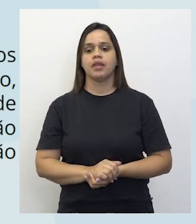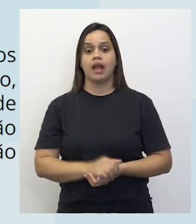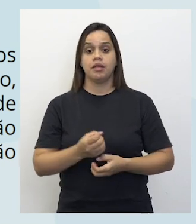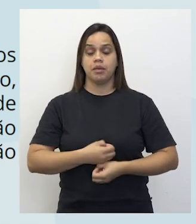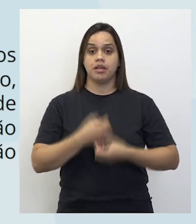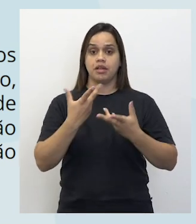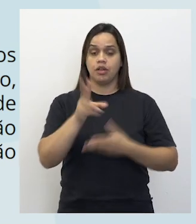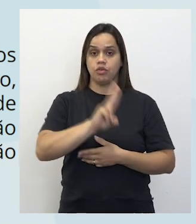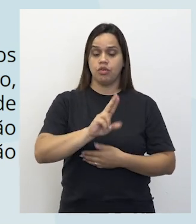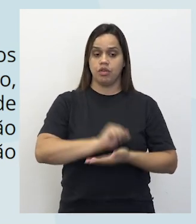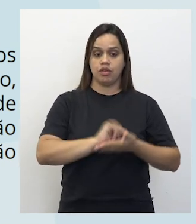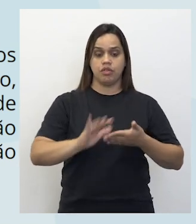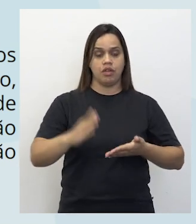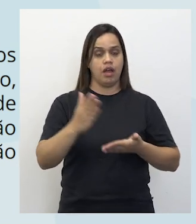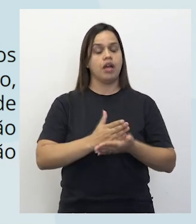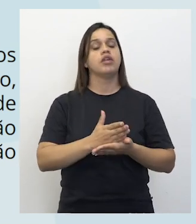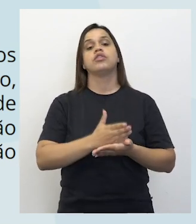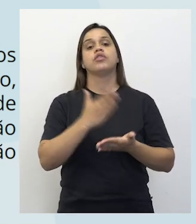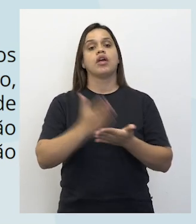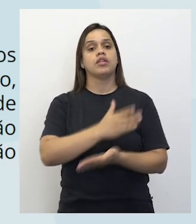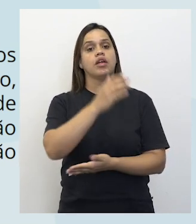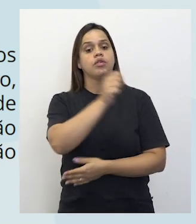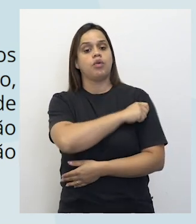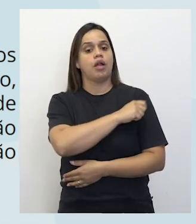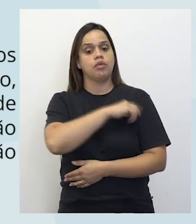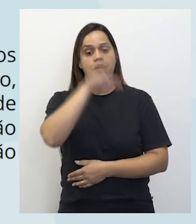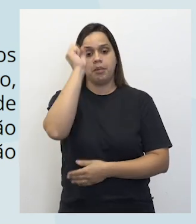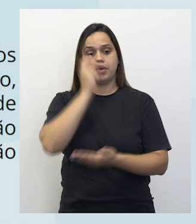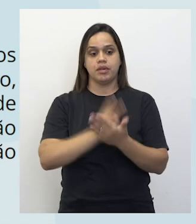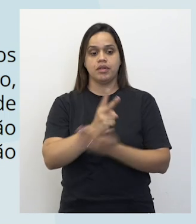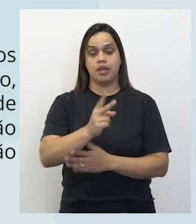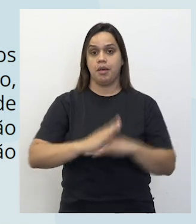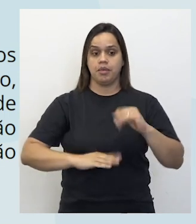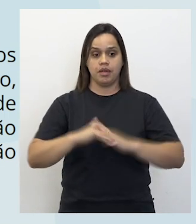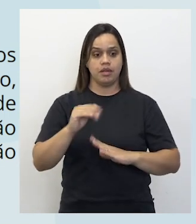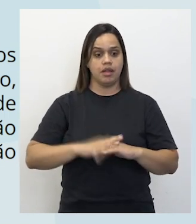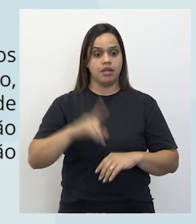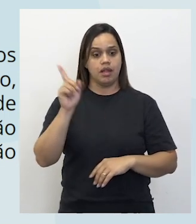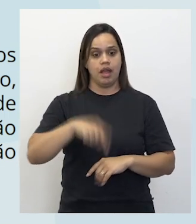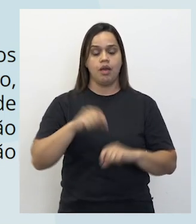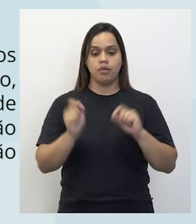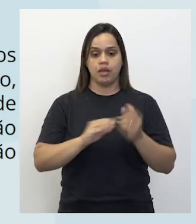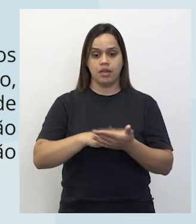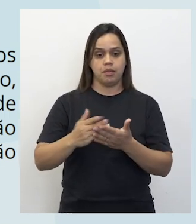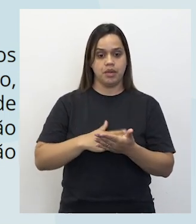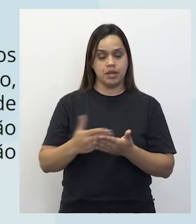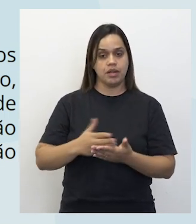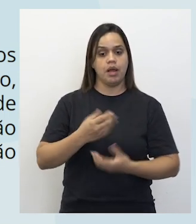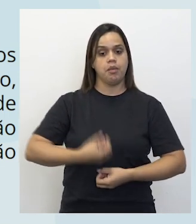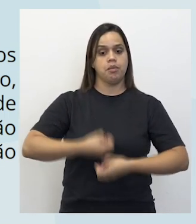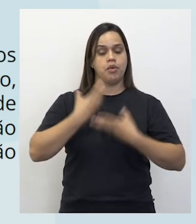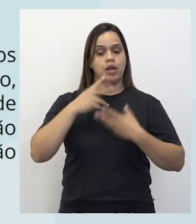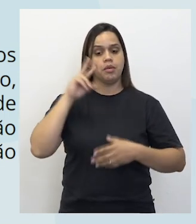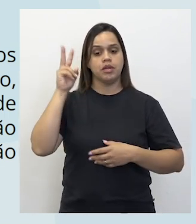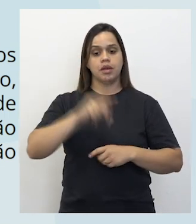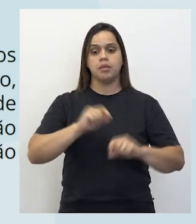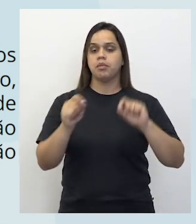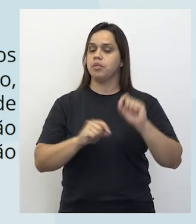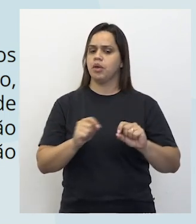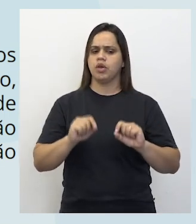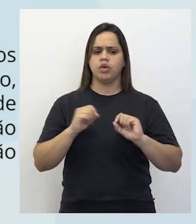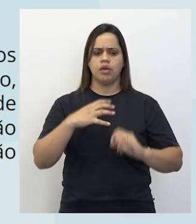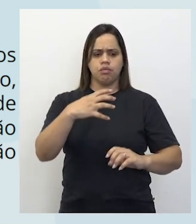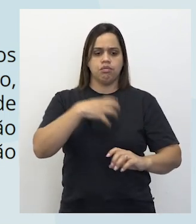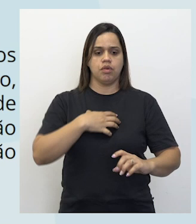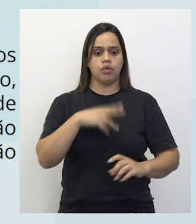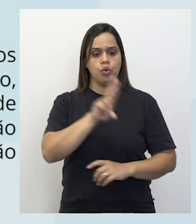das atividades do caderno do aluno do Aprender Sempre. E a habilidade é interpretar em poemas efeitos produzidos